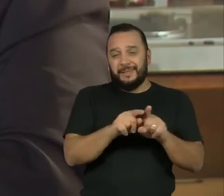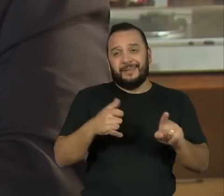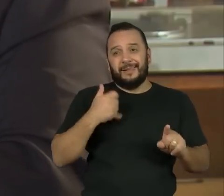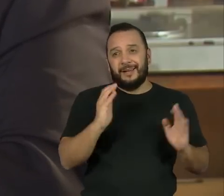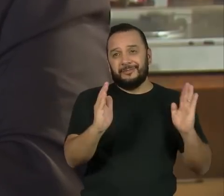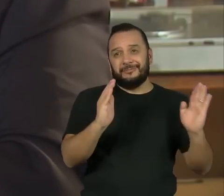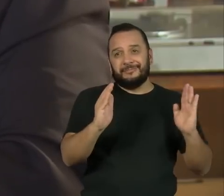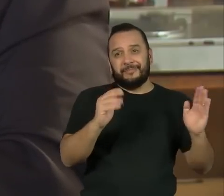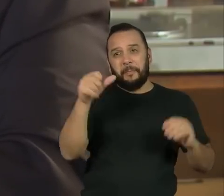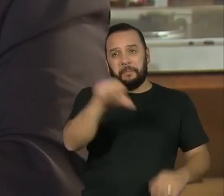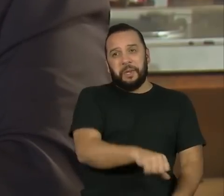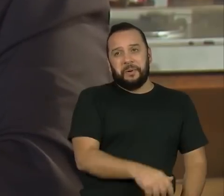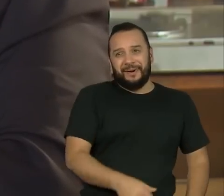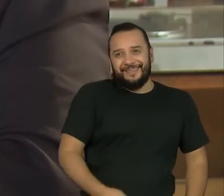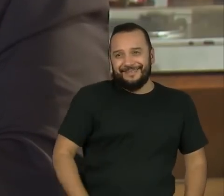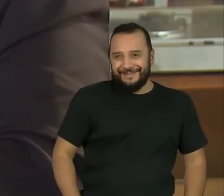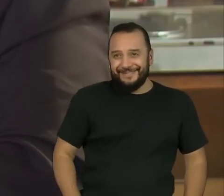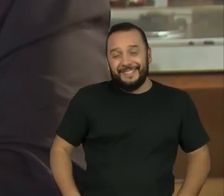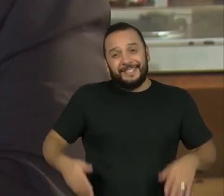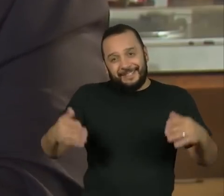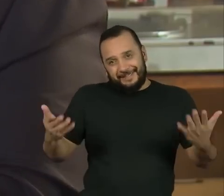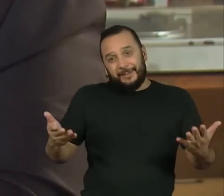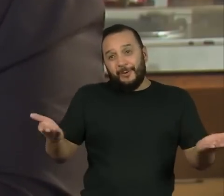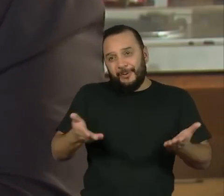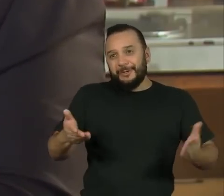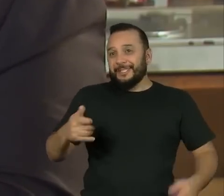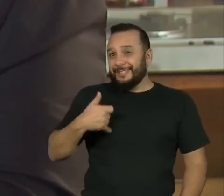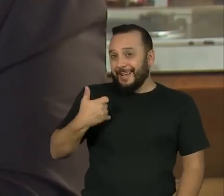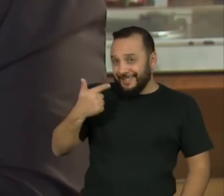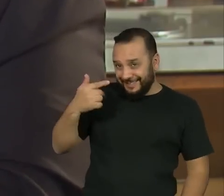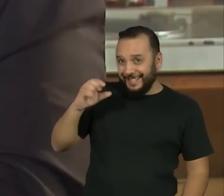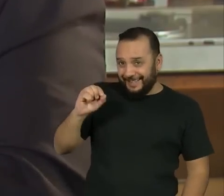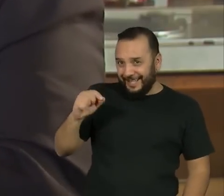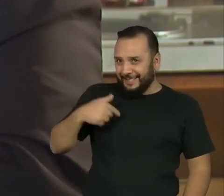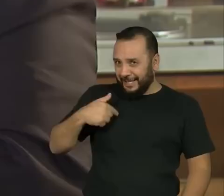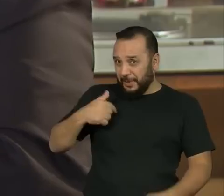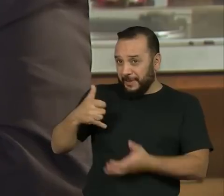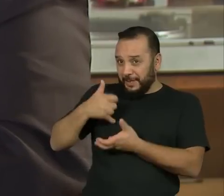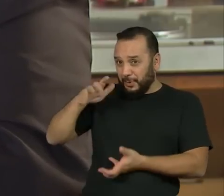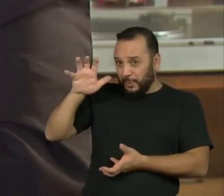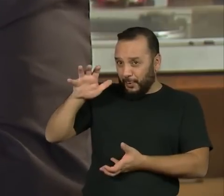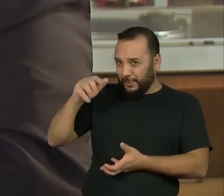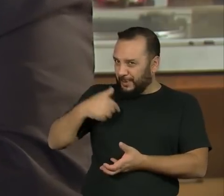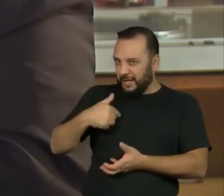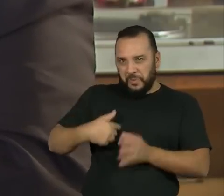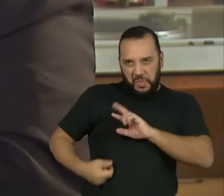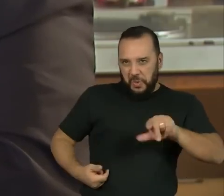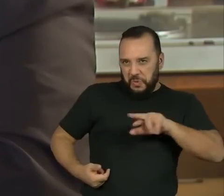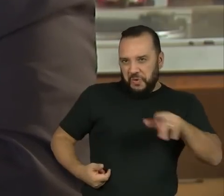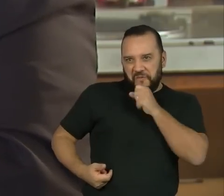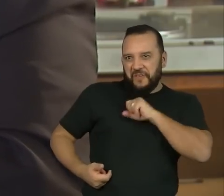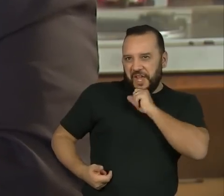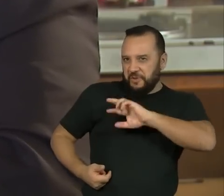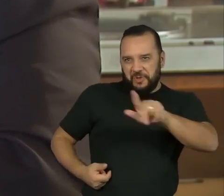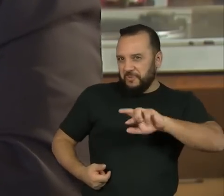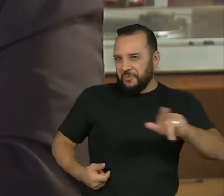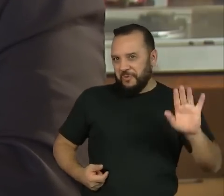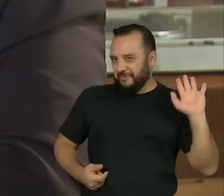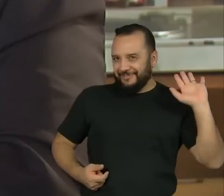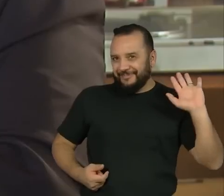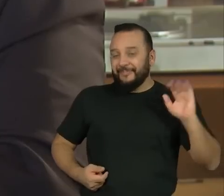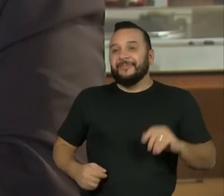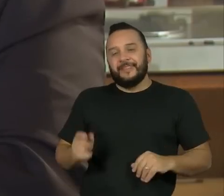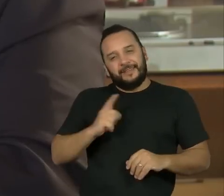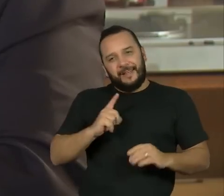hoje, já aos 70 anos de idade, portanto idoso e não velho, eu tenho momentos que